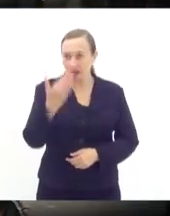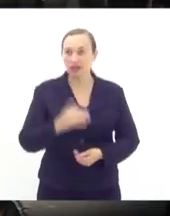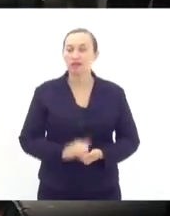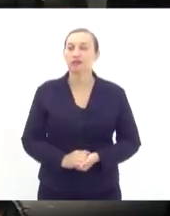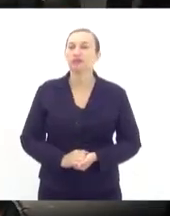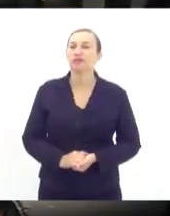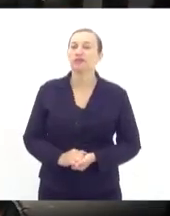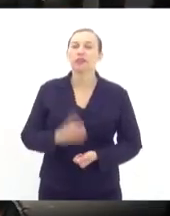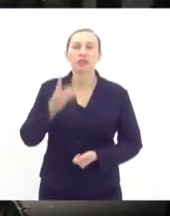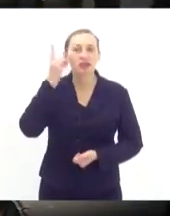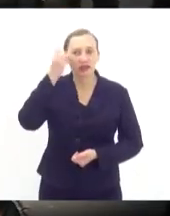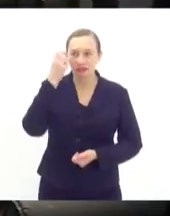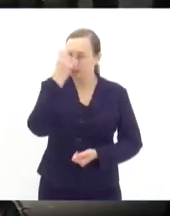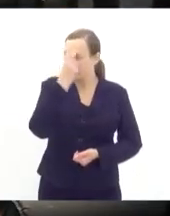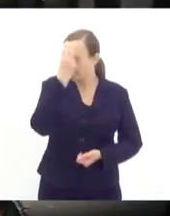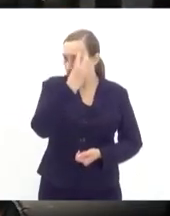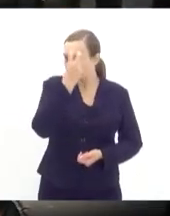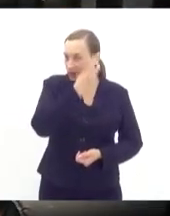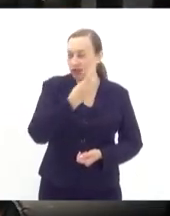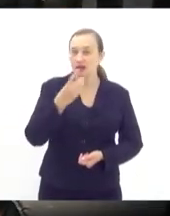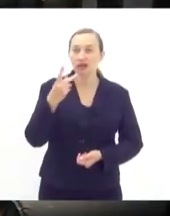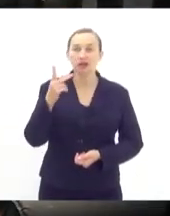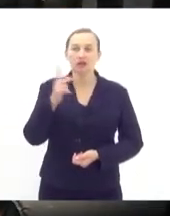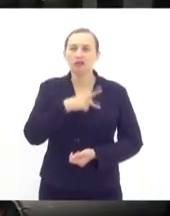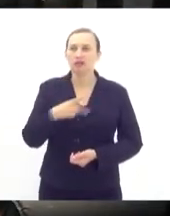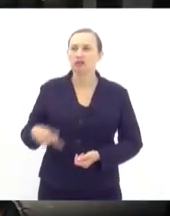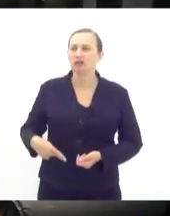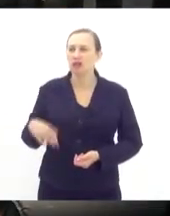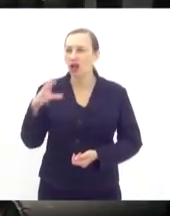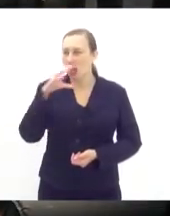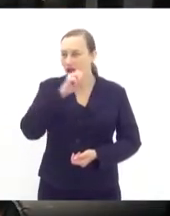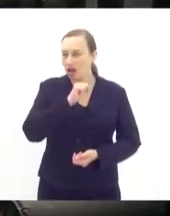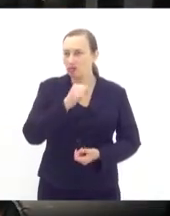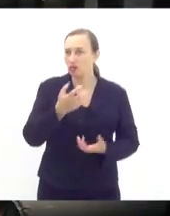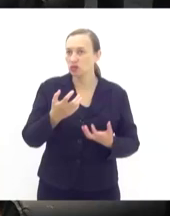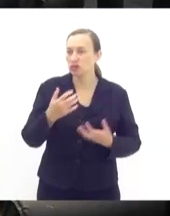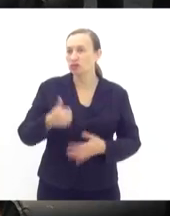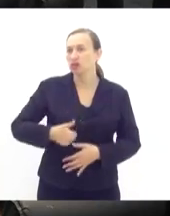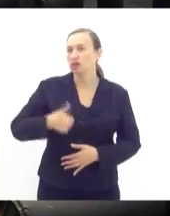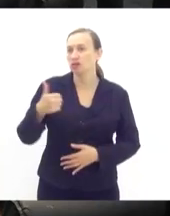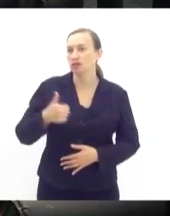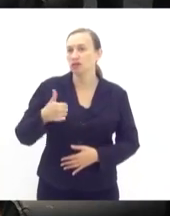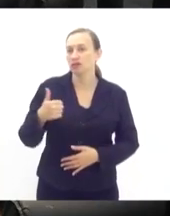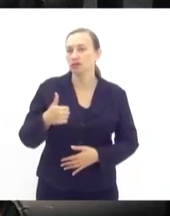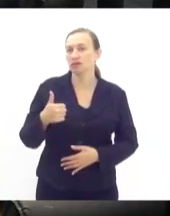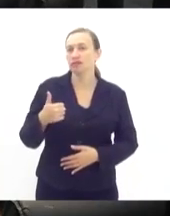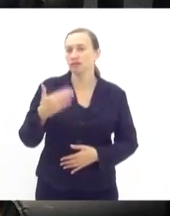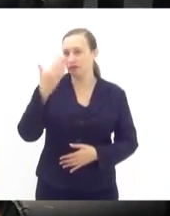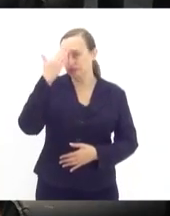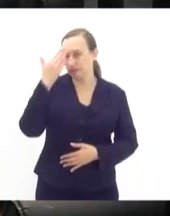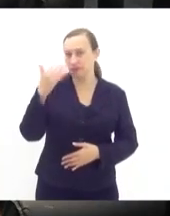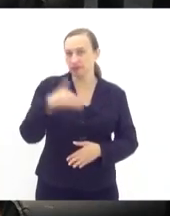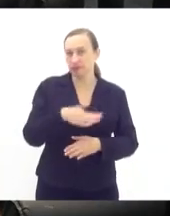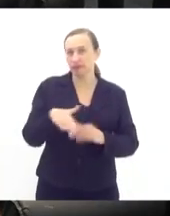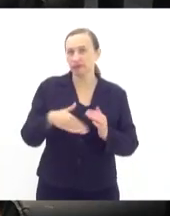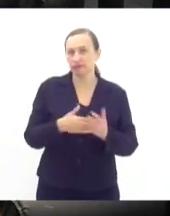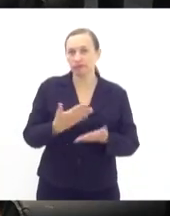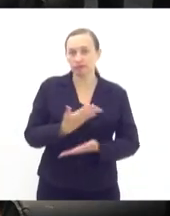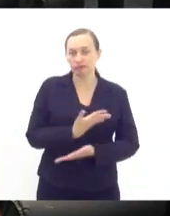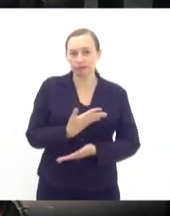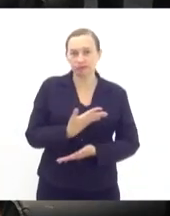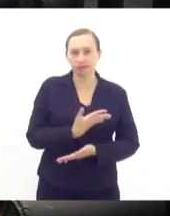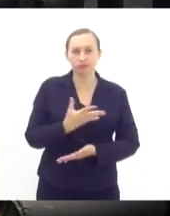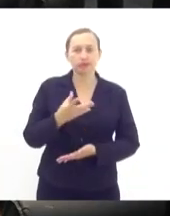deputada Verônica muito muito rapidamente eu queria em primeiro lugar agradecer a todos os colegas